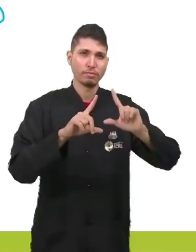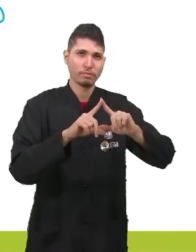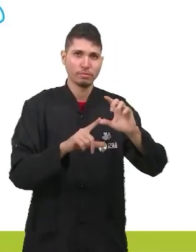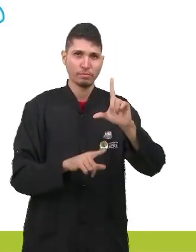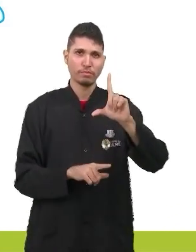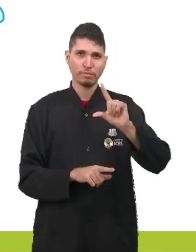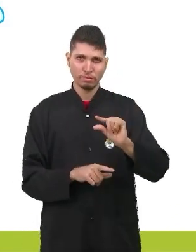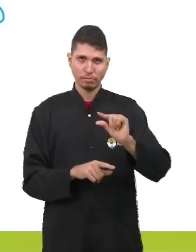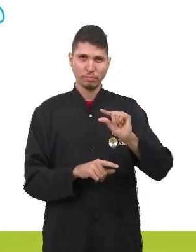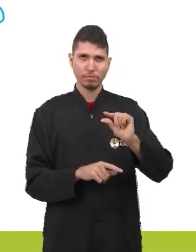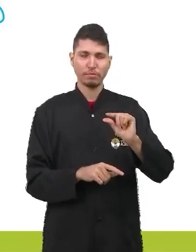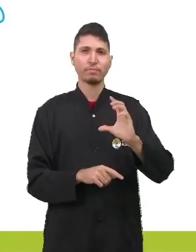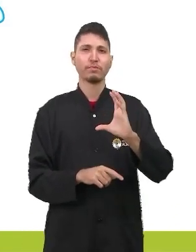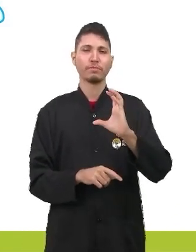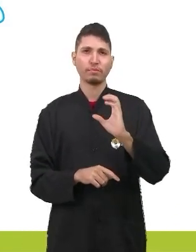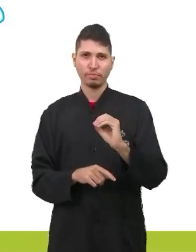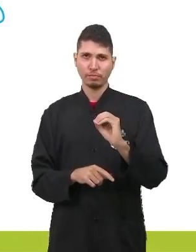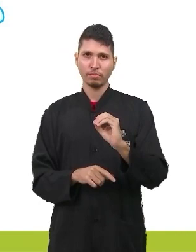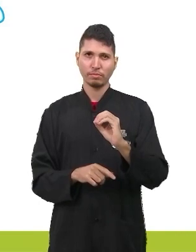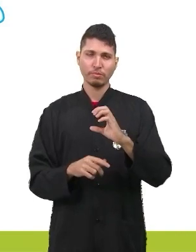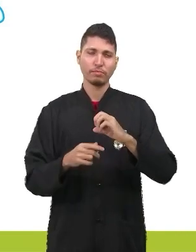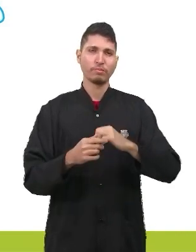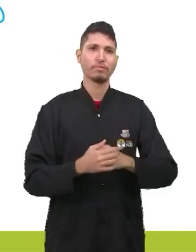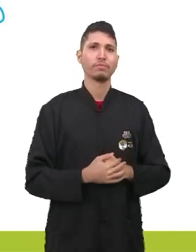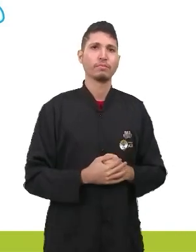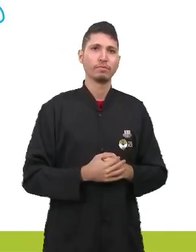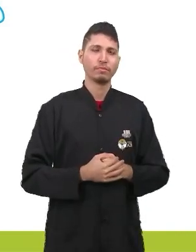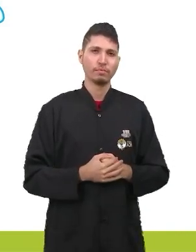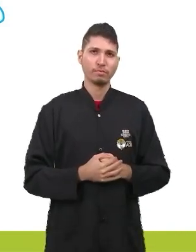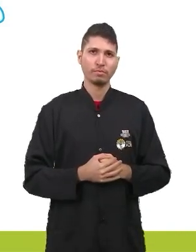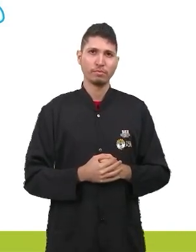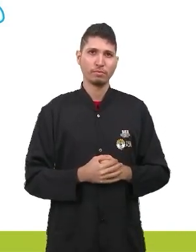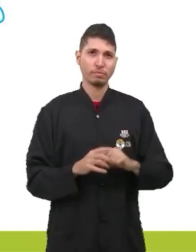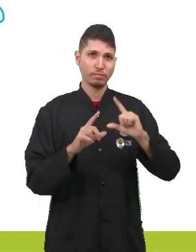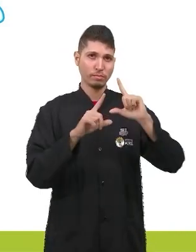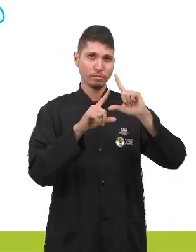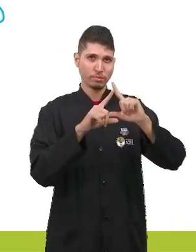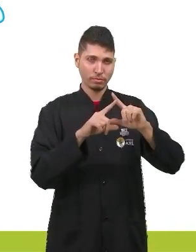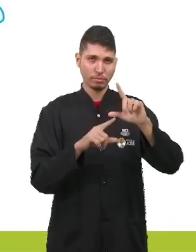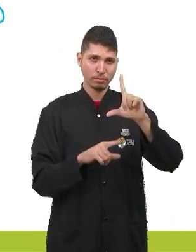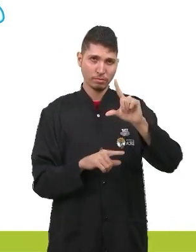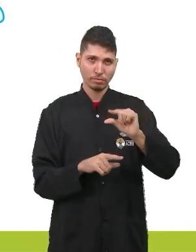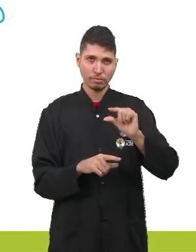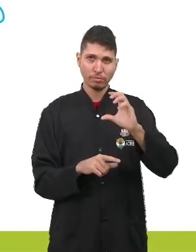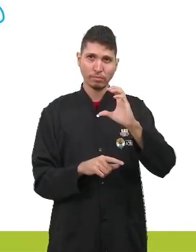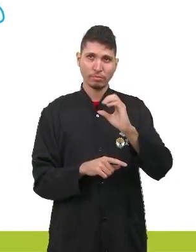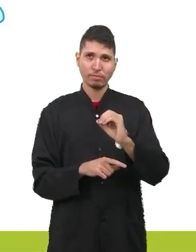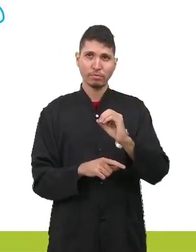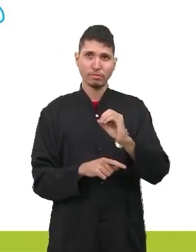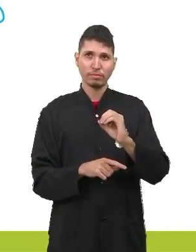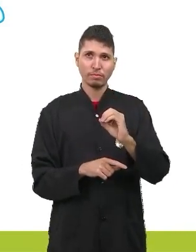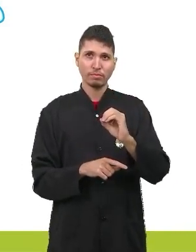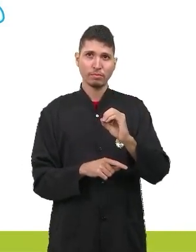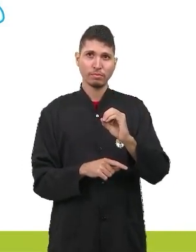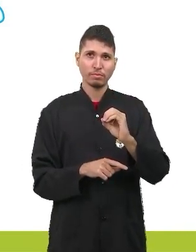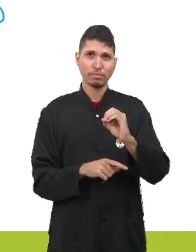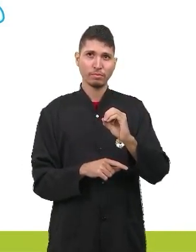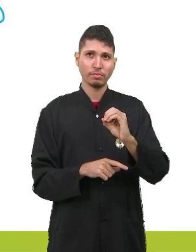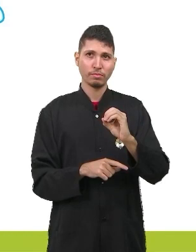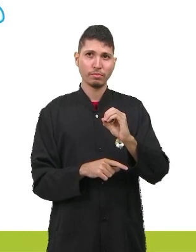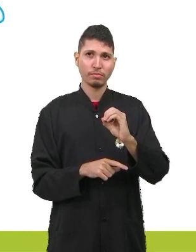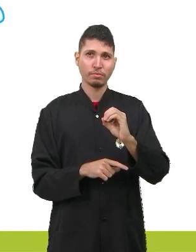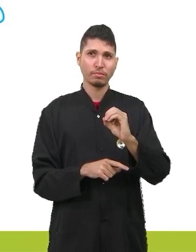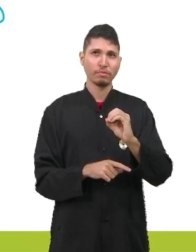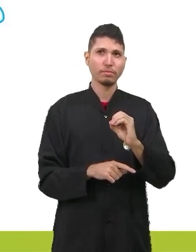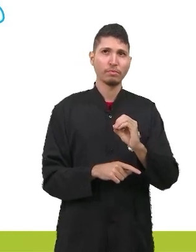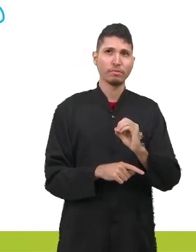que zero, tá bom? Só pra gente não ter confusão aqui. Então, quando o delta é menor que zero, olha o sorriso Colgate, o A vai ser positivo, tá vendo? Olha como